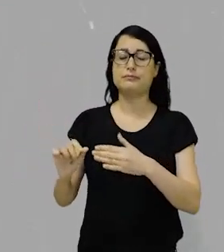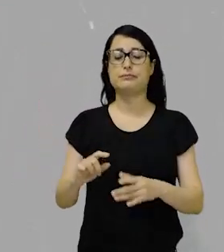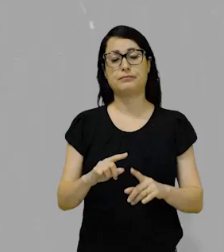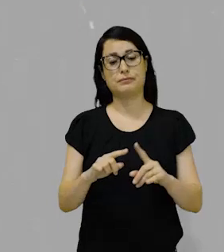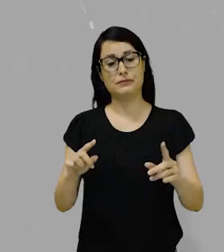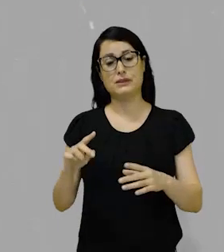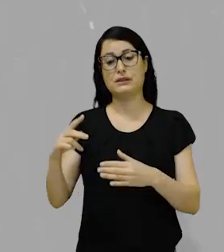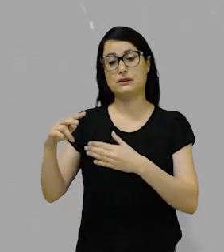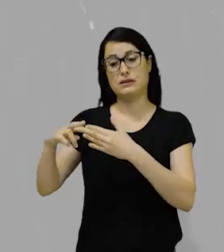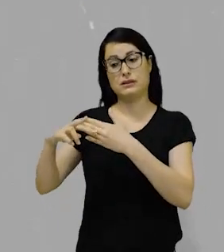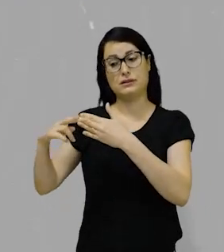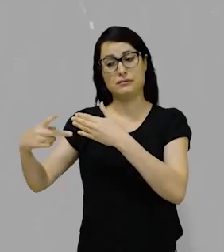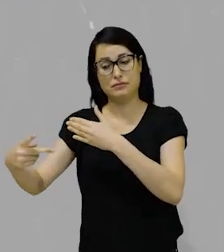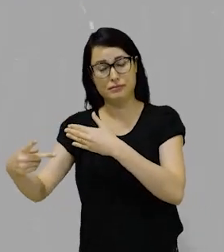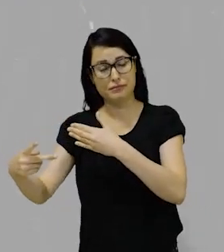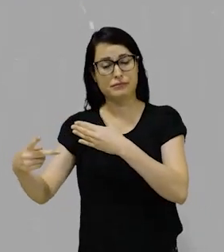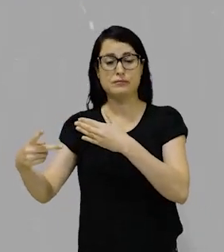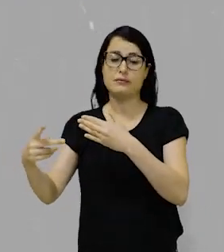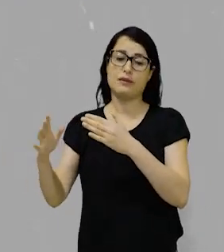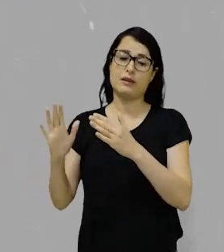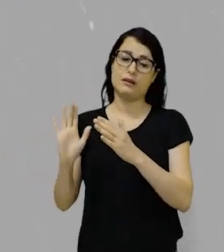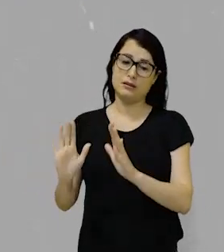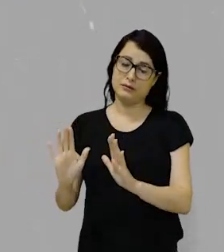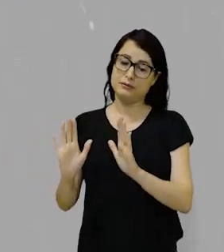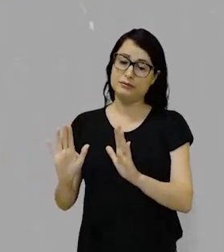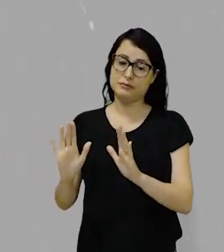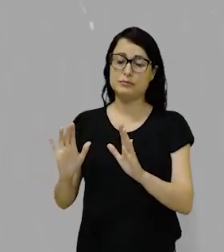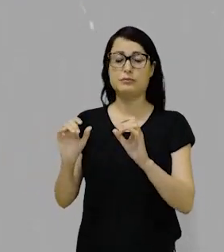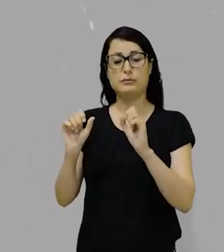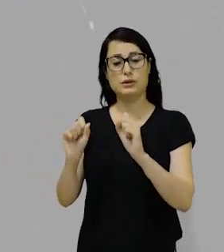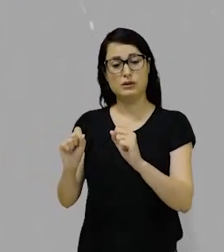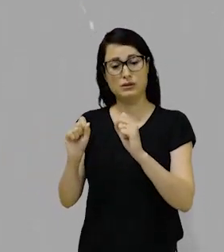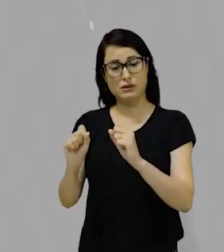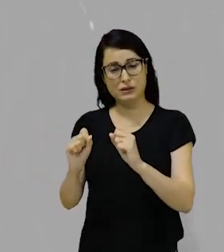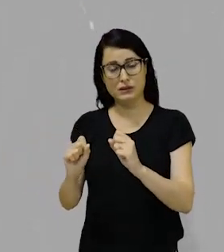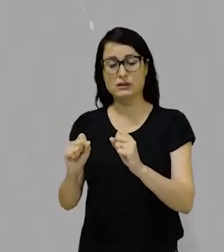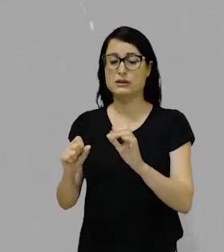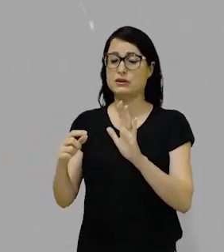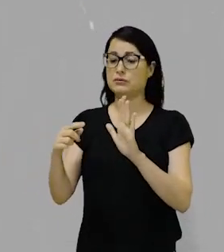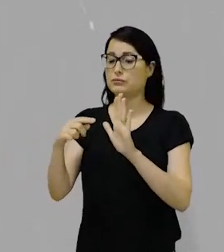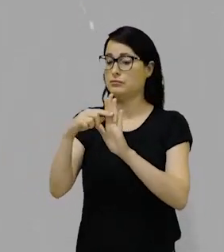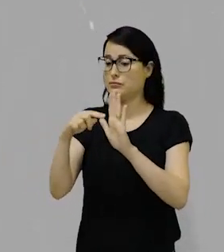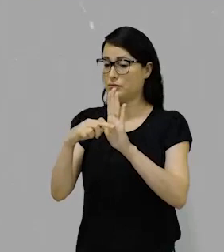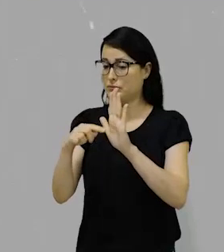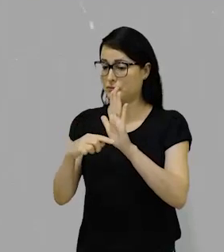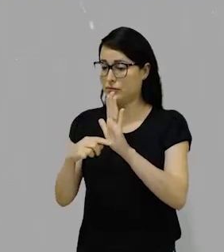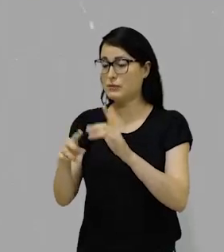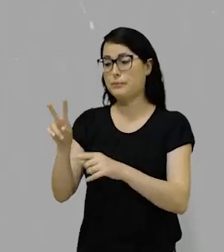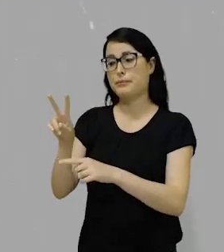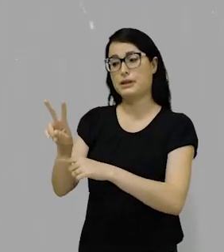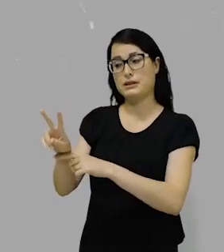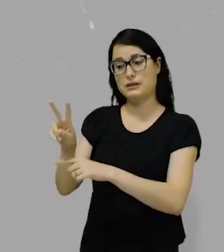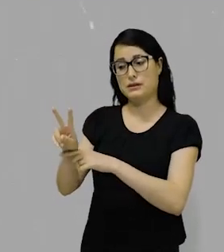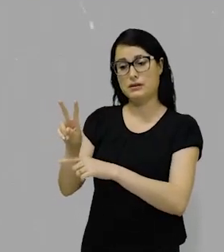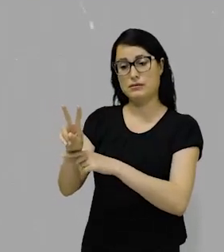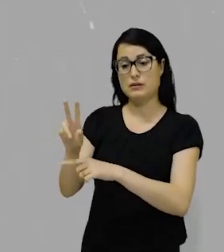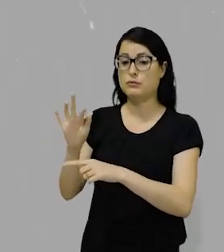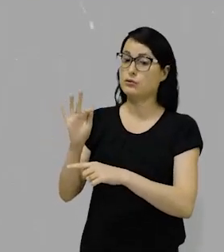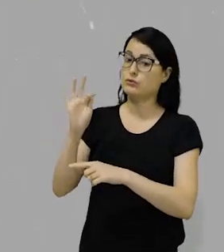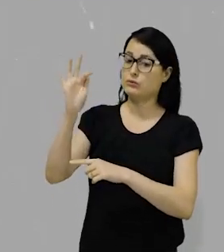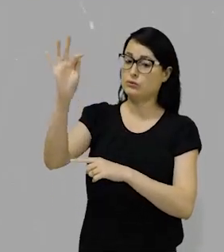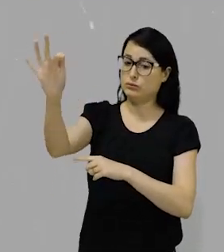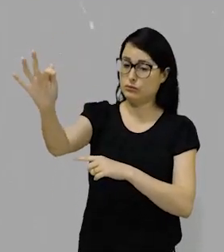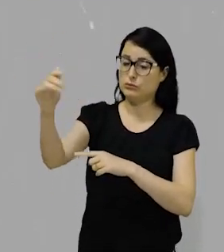essas consequências não vão impedir que você possa adotar medidas para preservar esses recursos para gerações